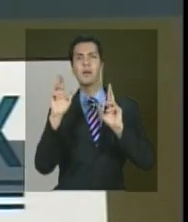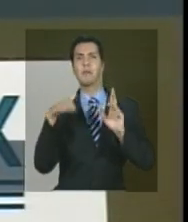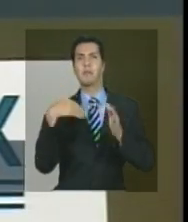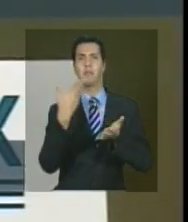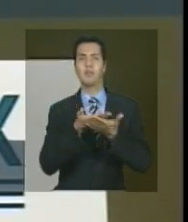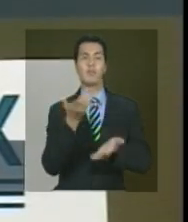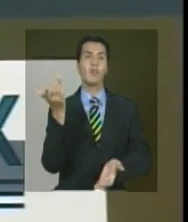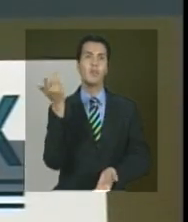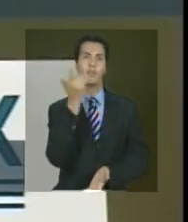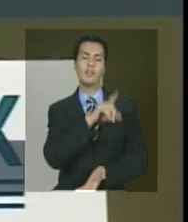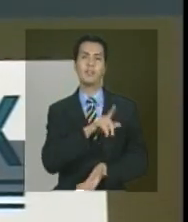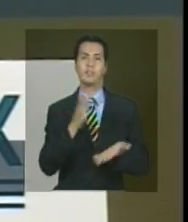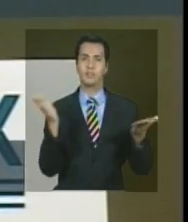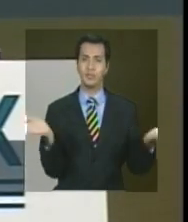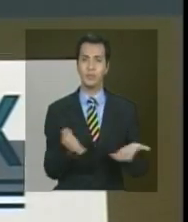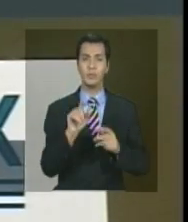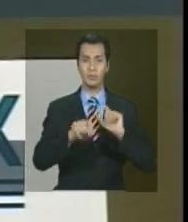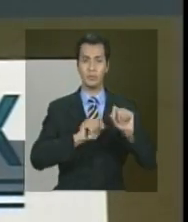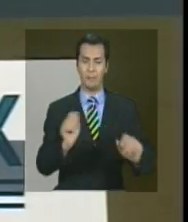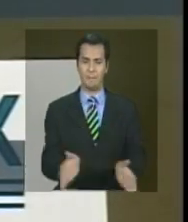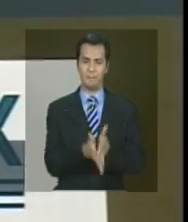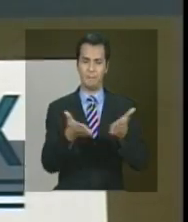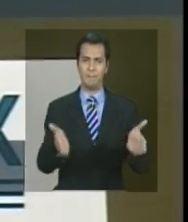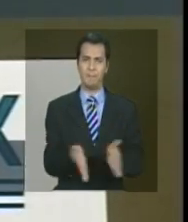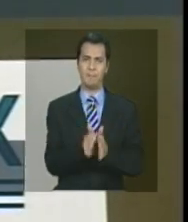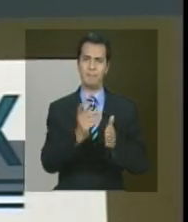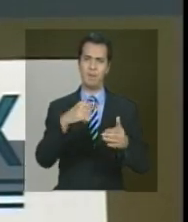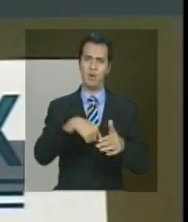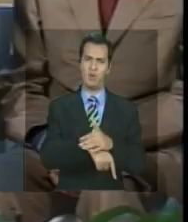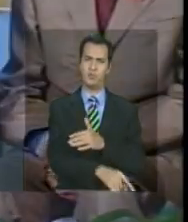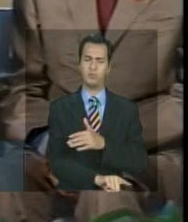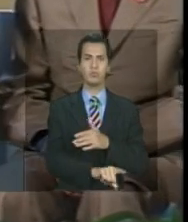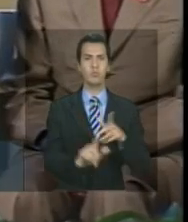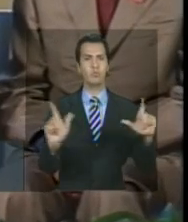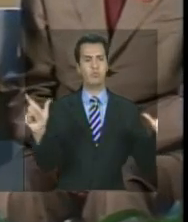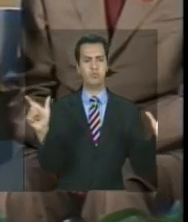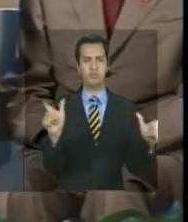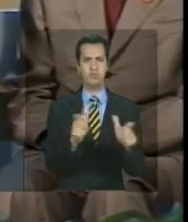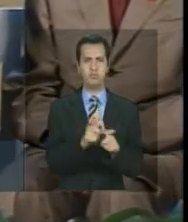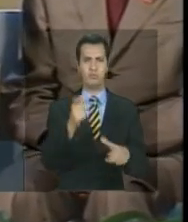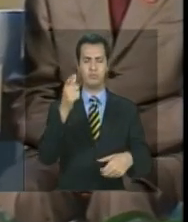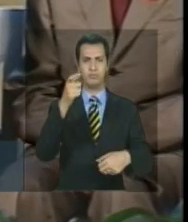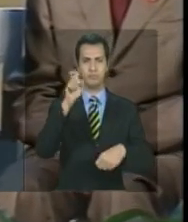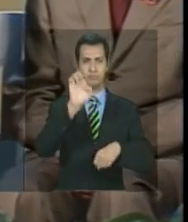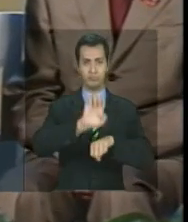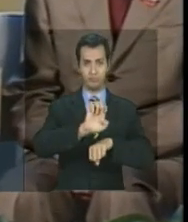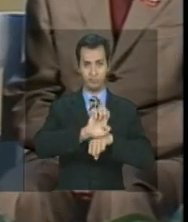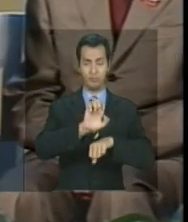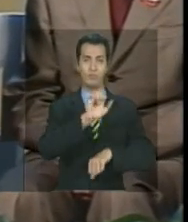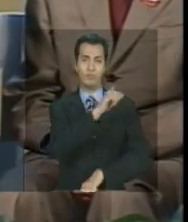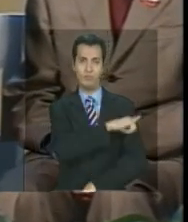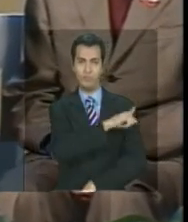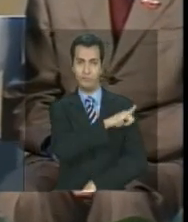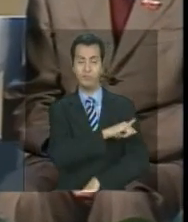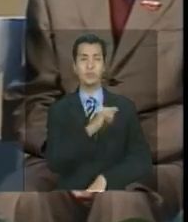redução da pobreza extrema no Rio de Janeiro, de tirar da